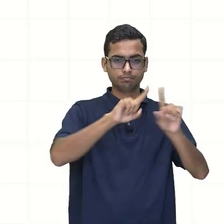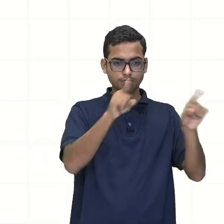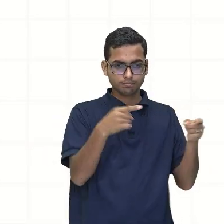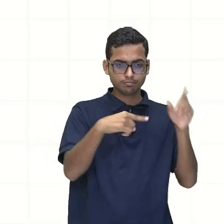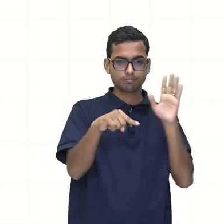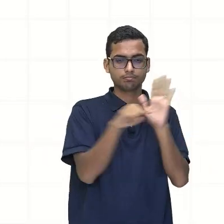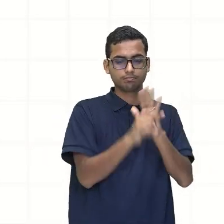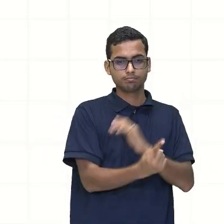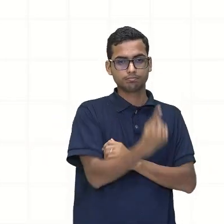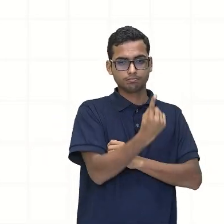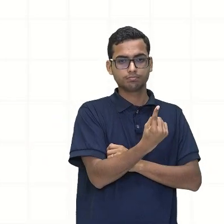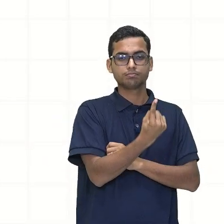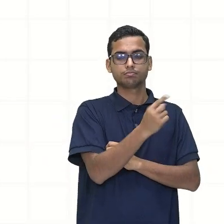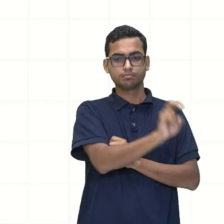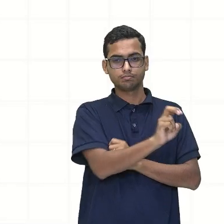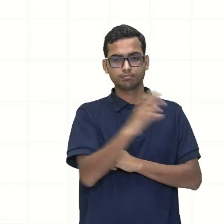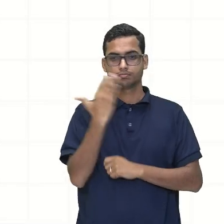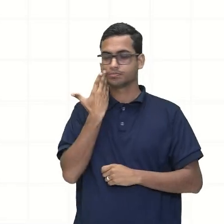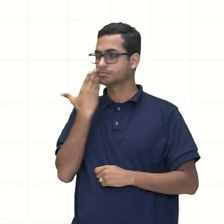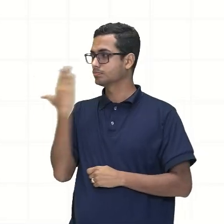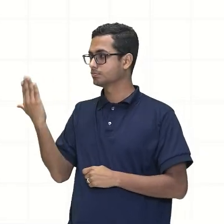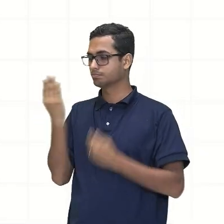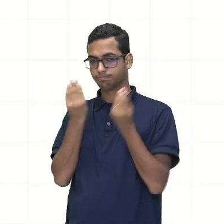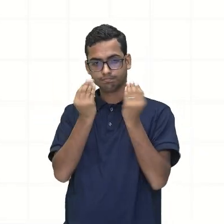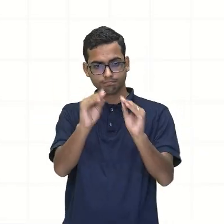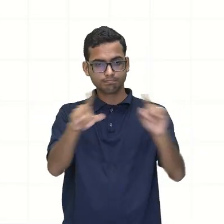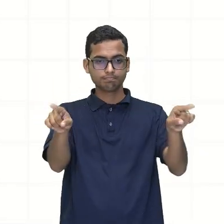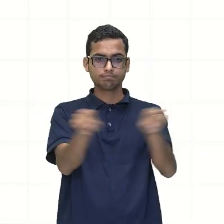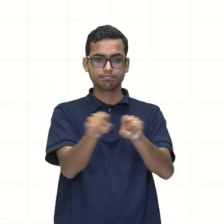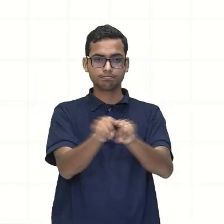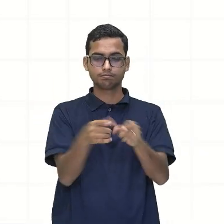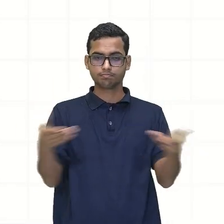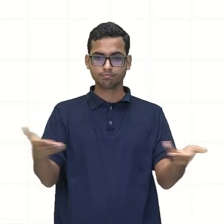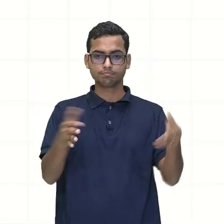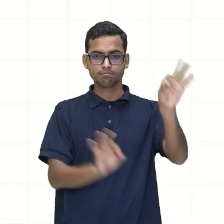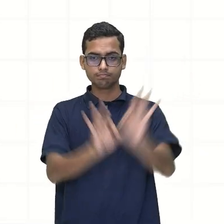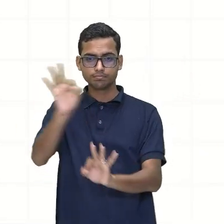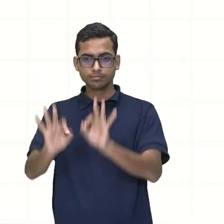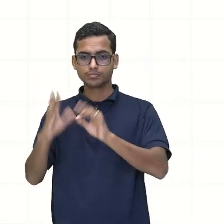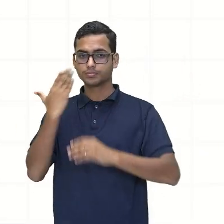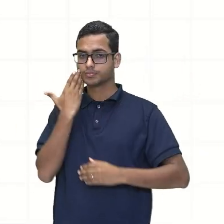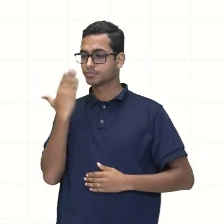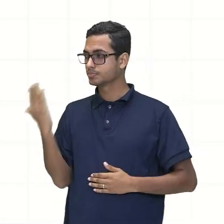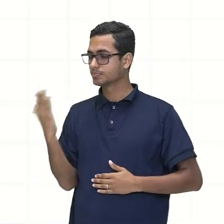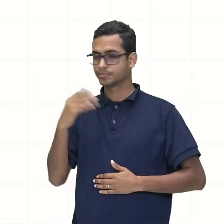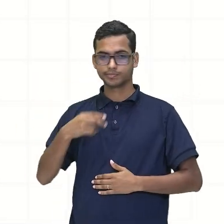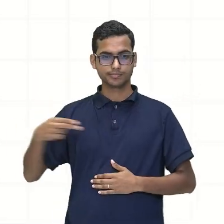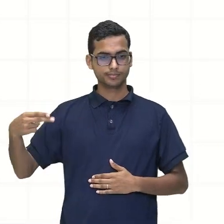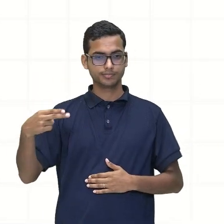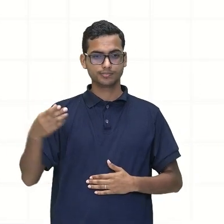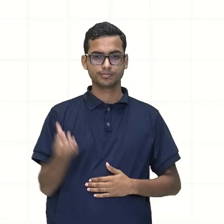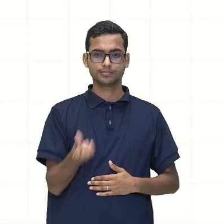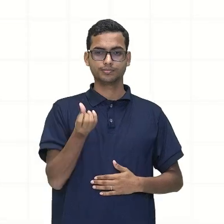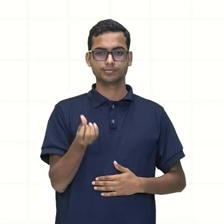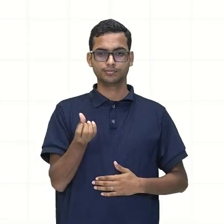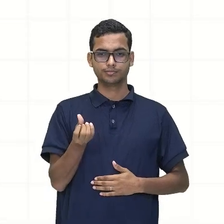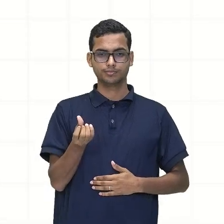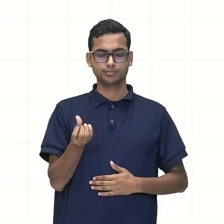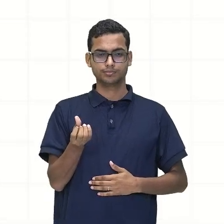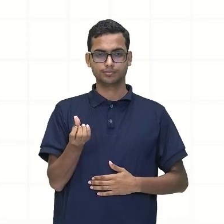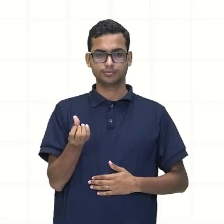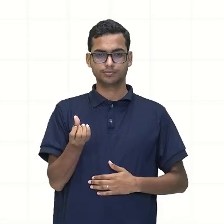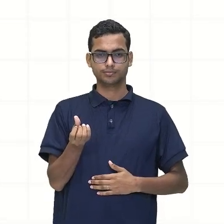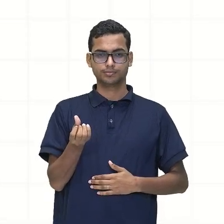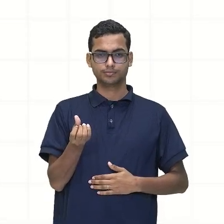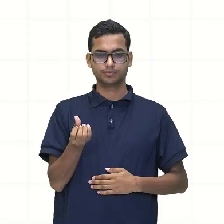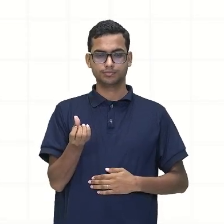menos 15. E agora a gente ficou assim, ó. 6 menos com